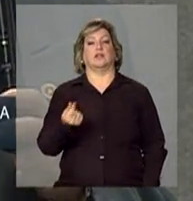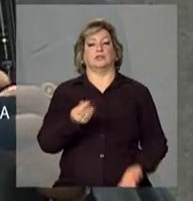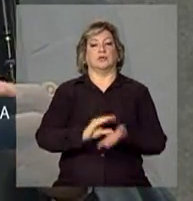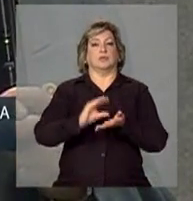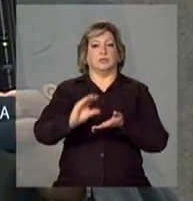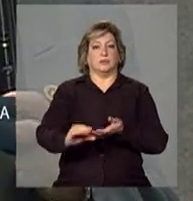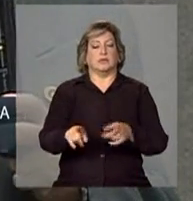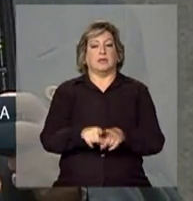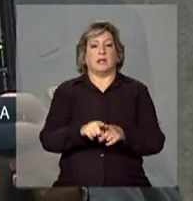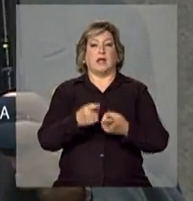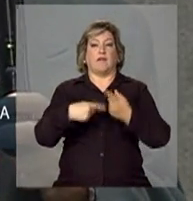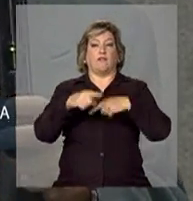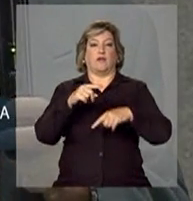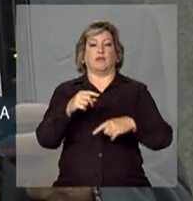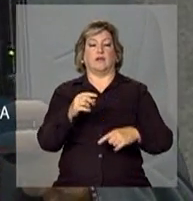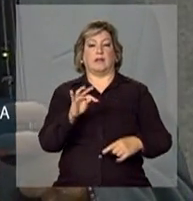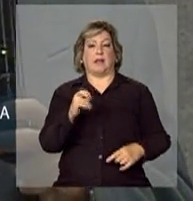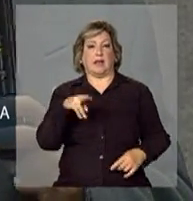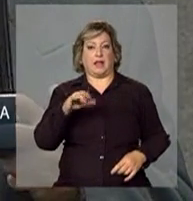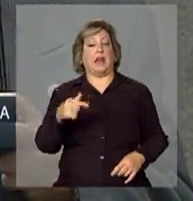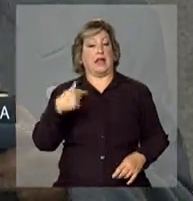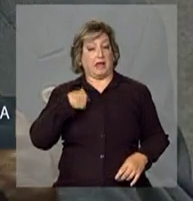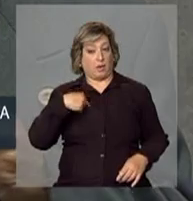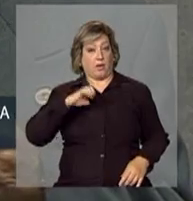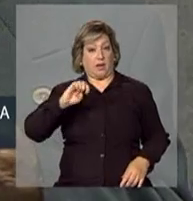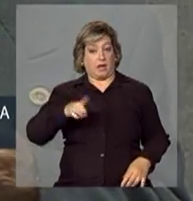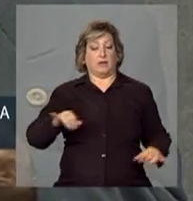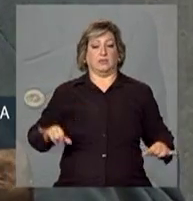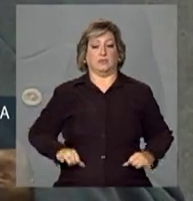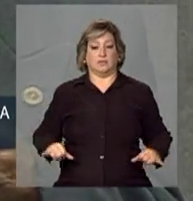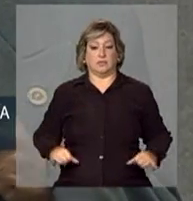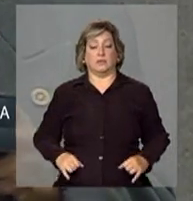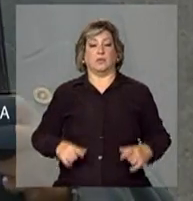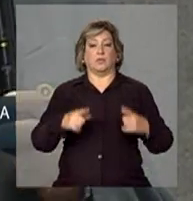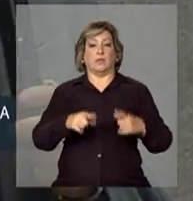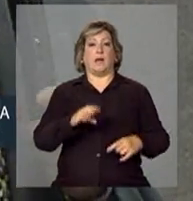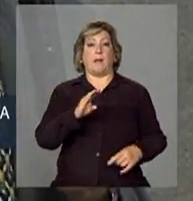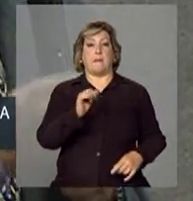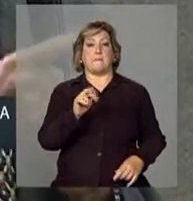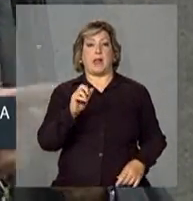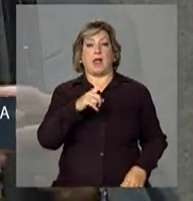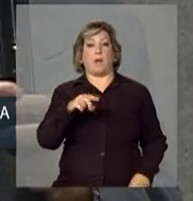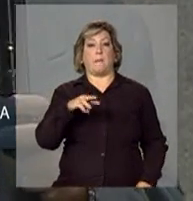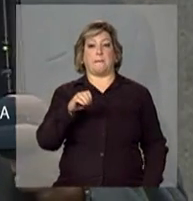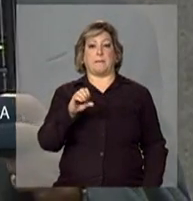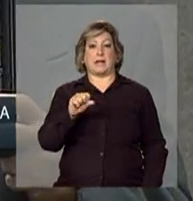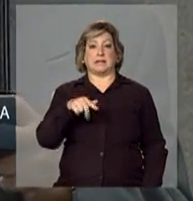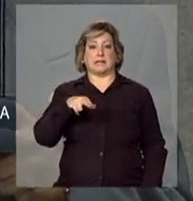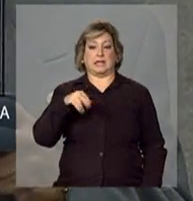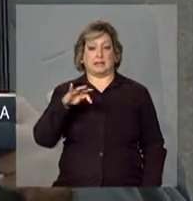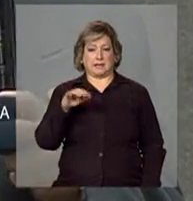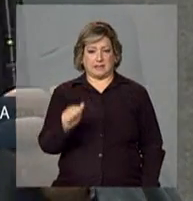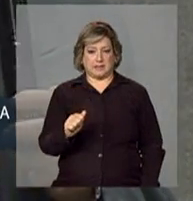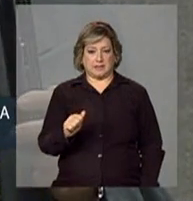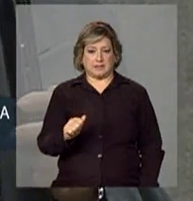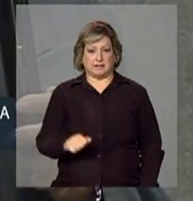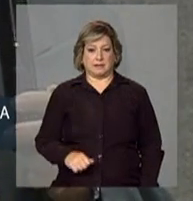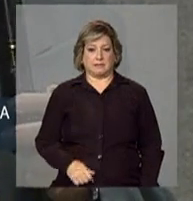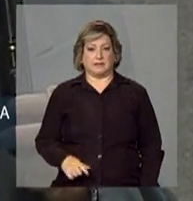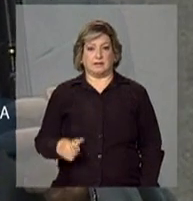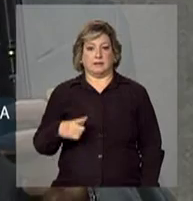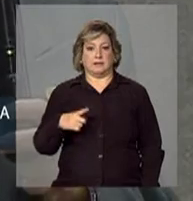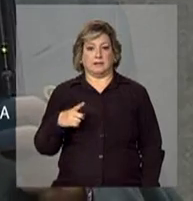em 1970. Eu fui torturado na Barão de Mesquita antes do DOI-COD. O DOI-COD foi feito